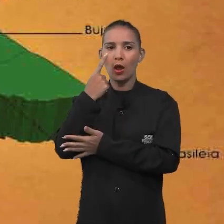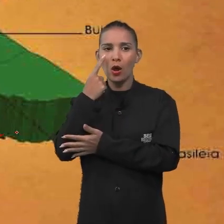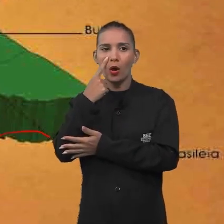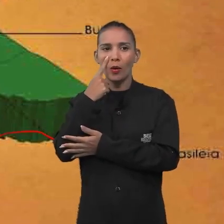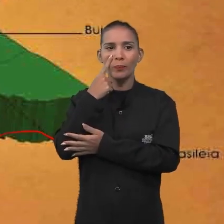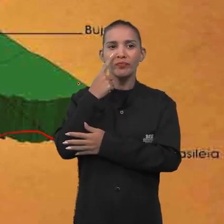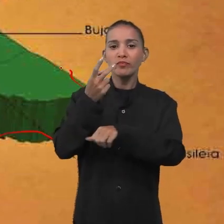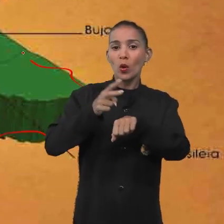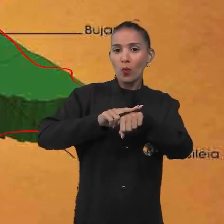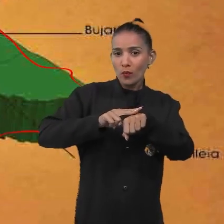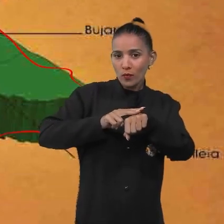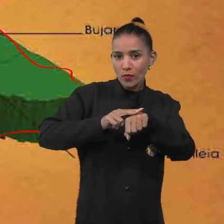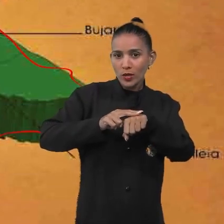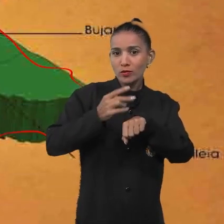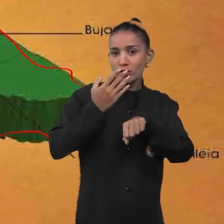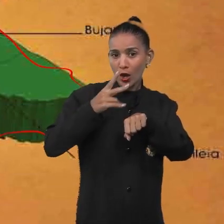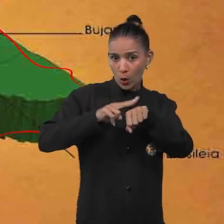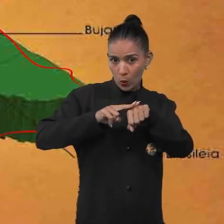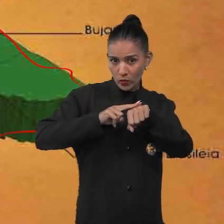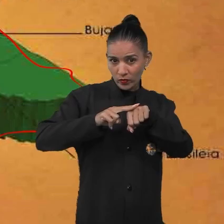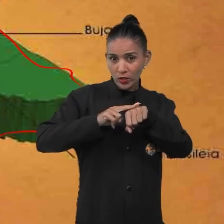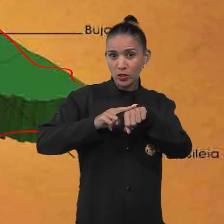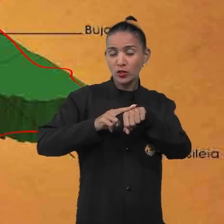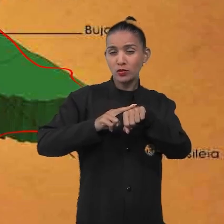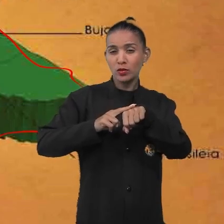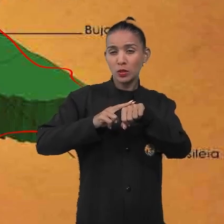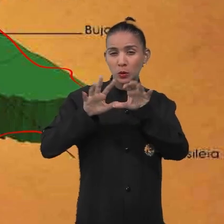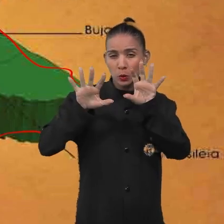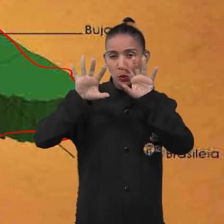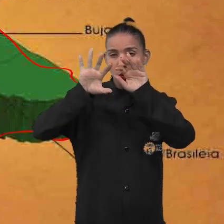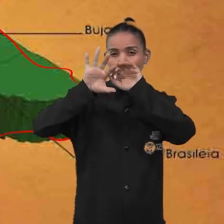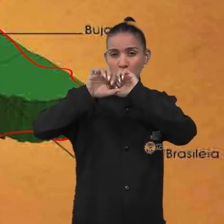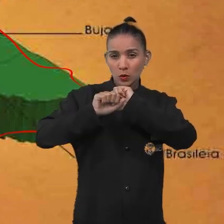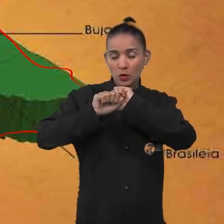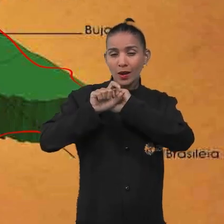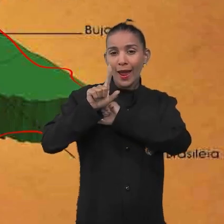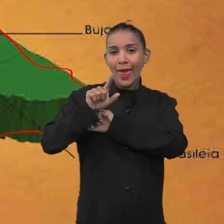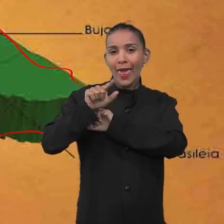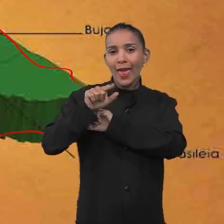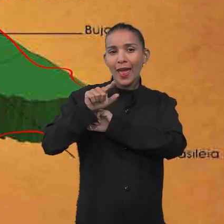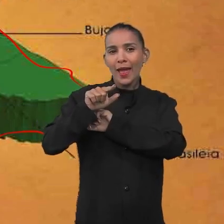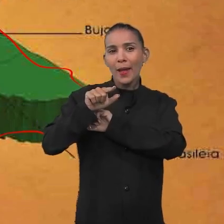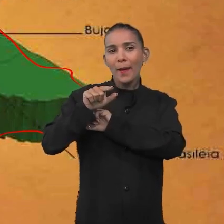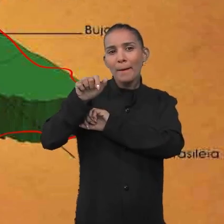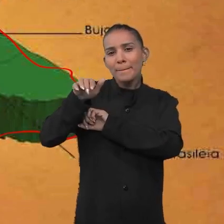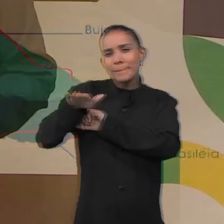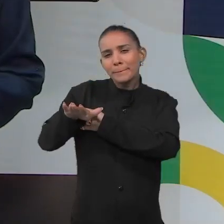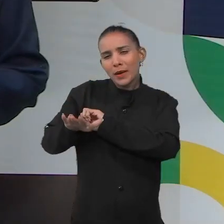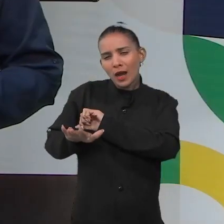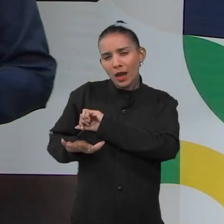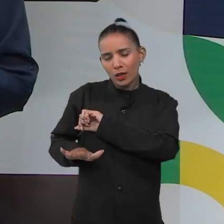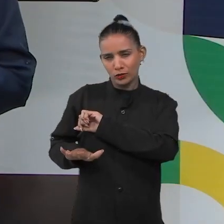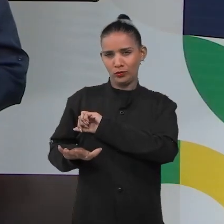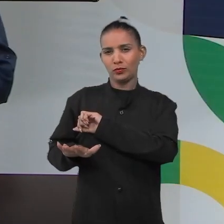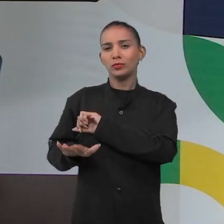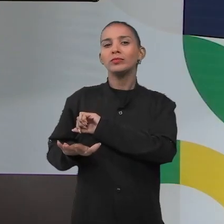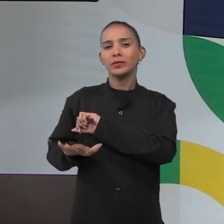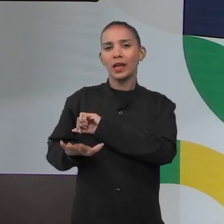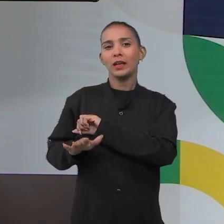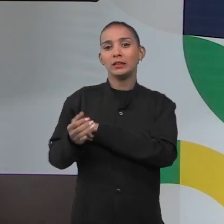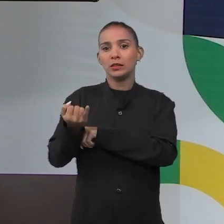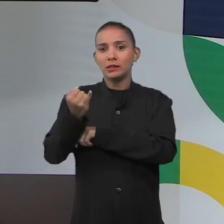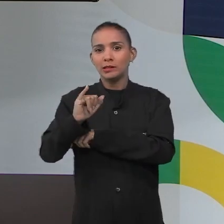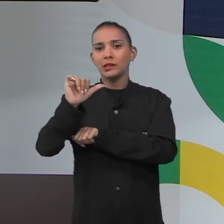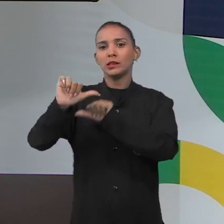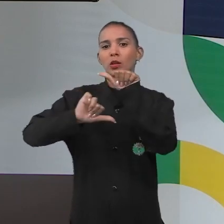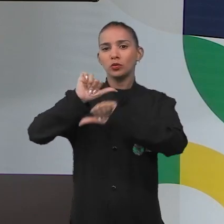parte aqui que corresponde ao mapa, é justamente a parte que tem uma altitude mais baixa. Então, conforme a